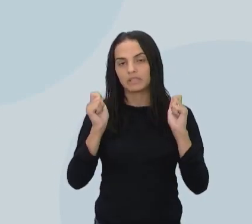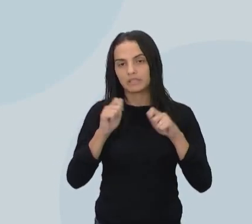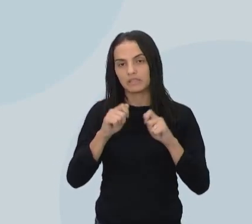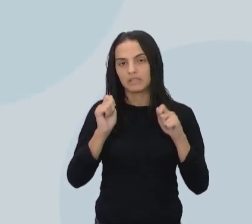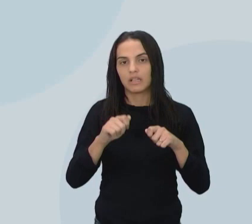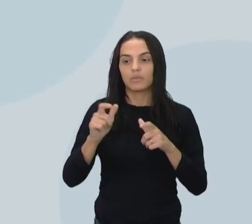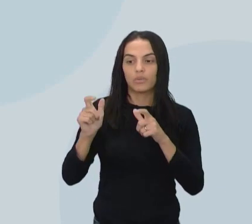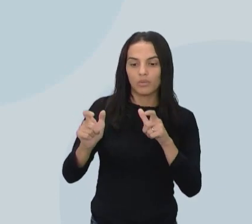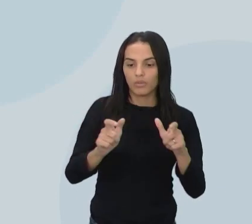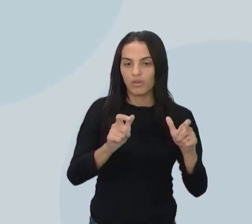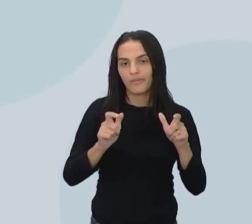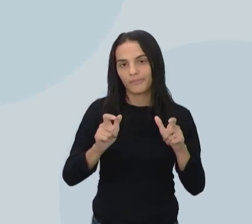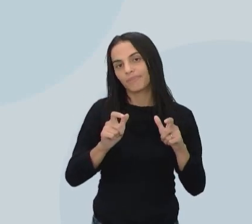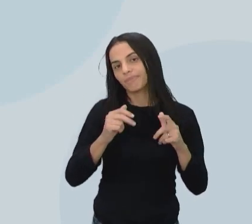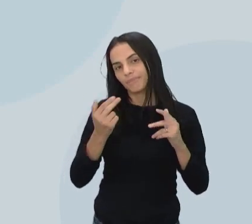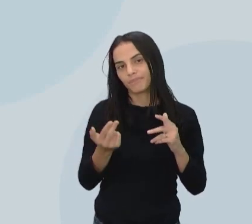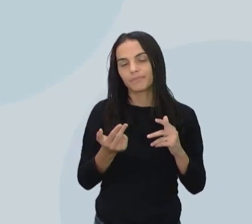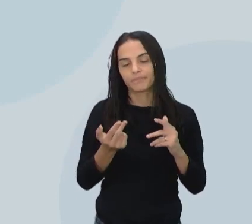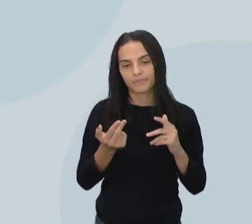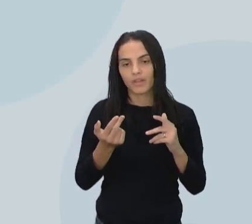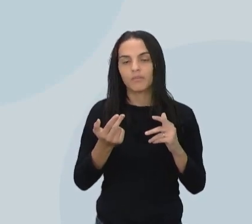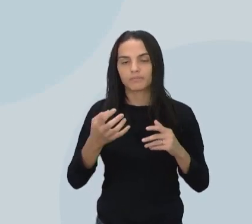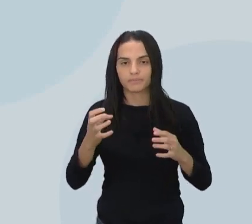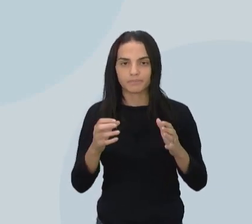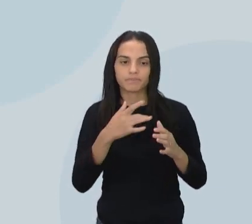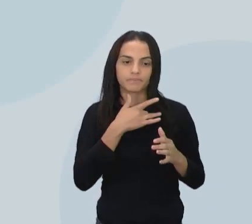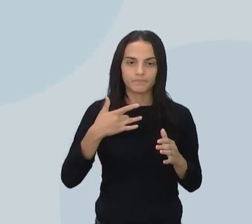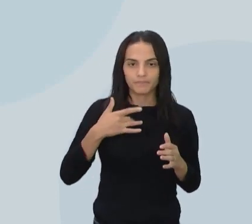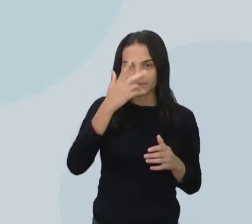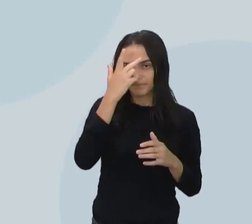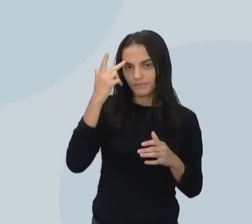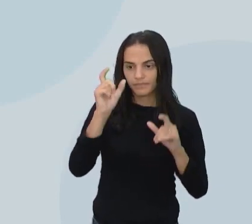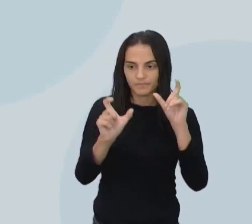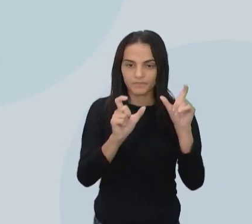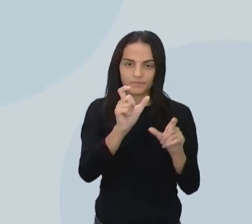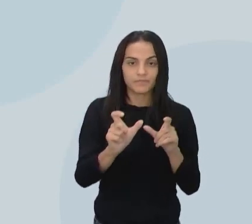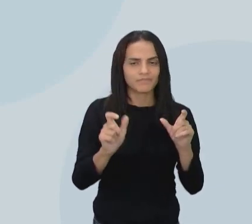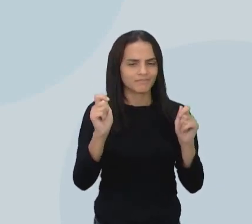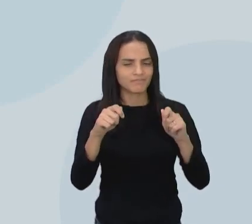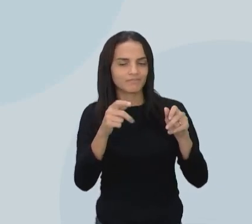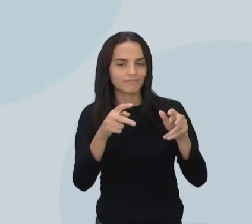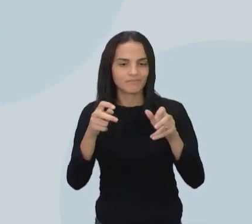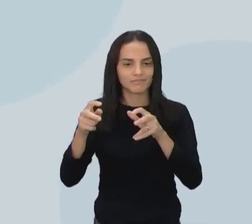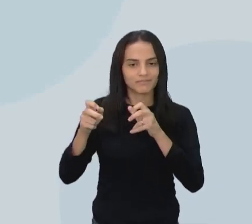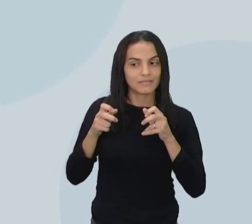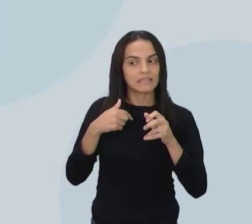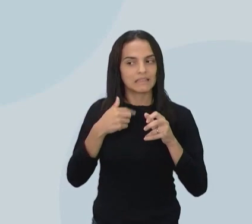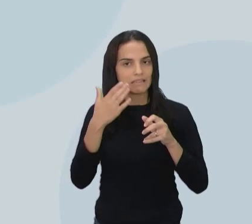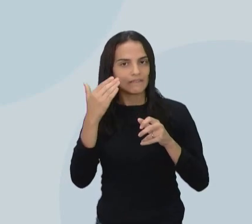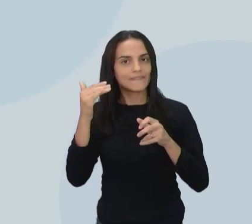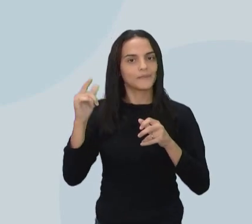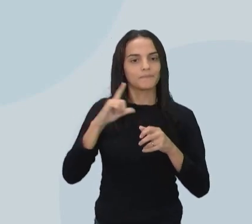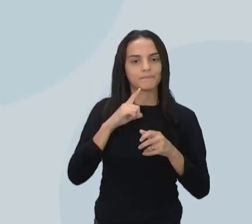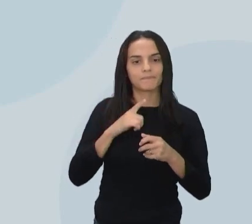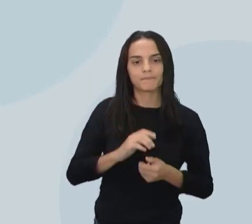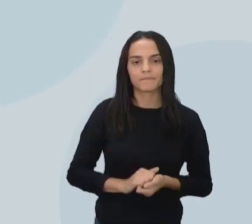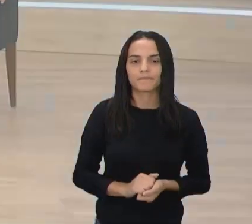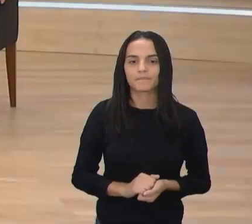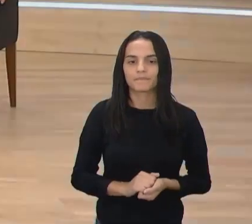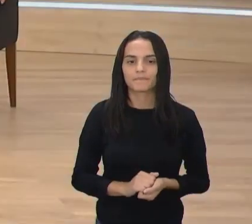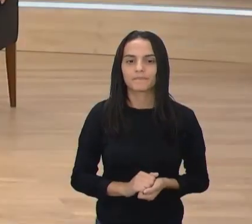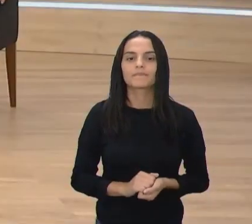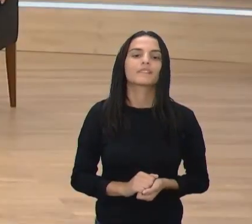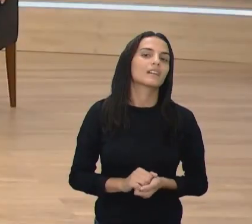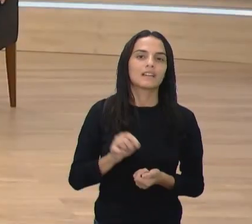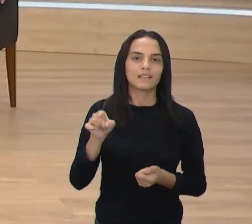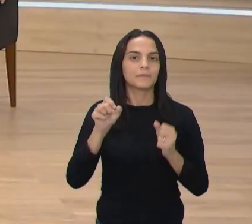no ambiente quanto na saúde das pessoas. Então já deu para perceber que ele é meio polêmico, né, professora? Então eu falei